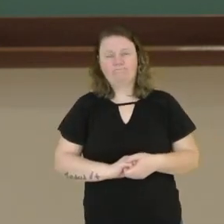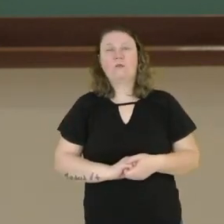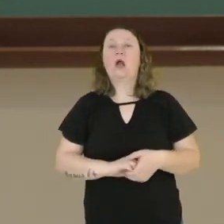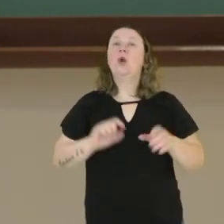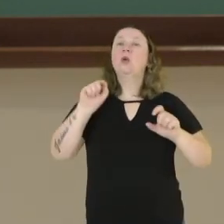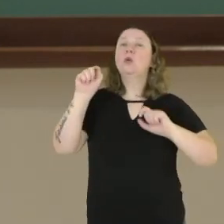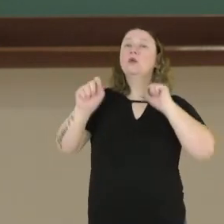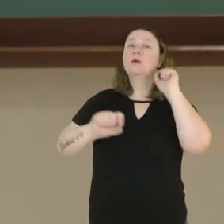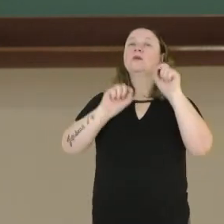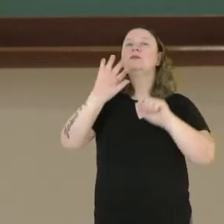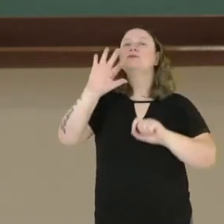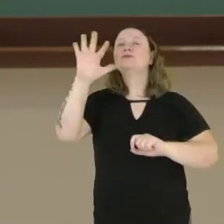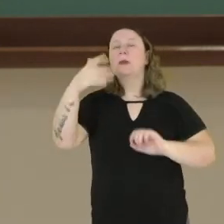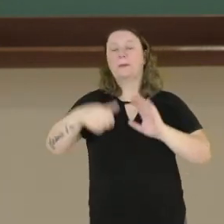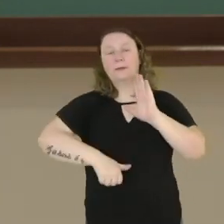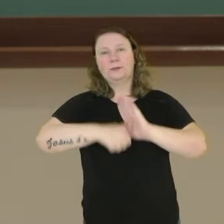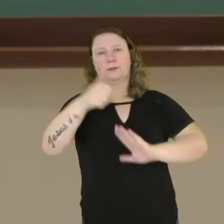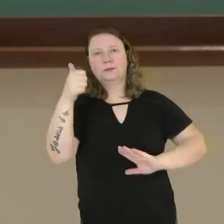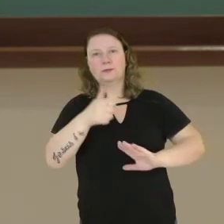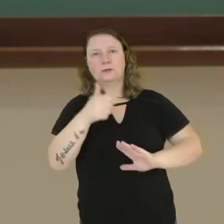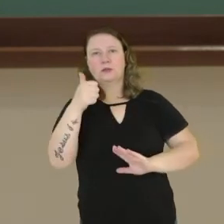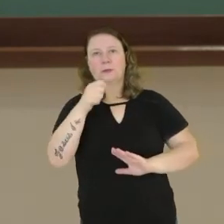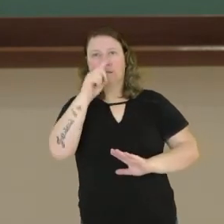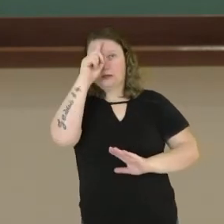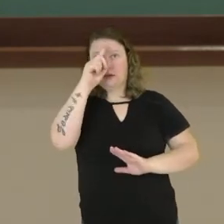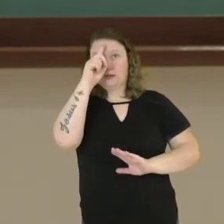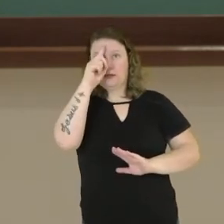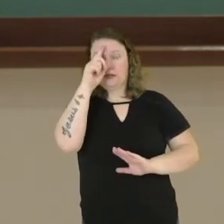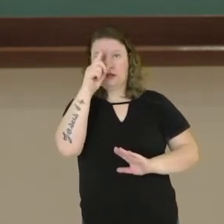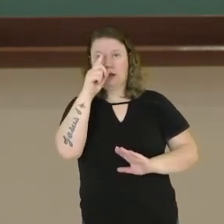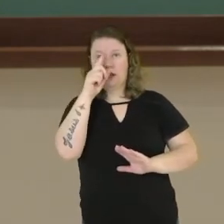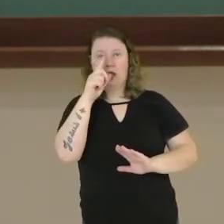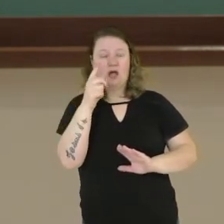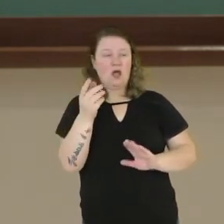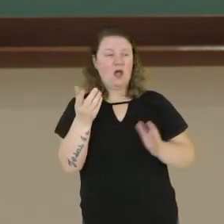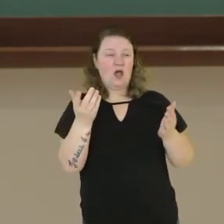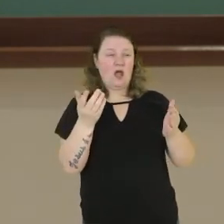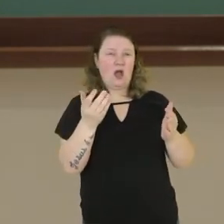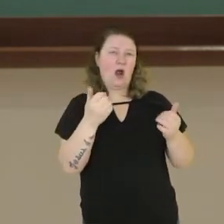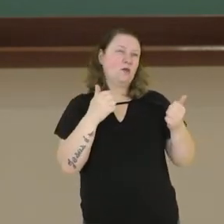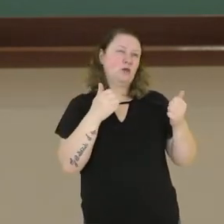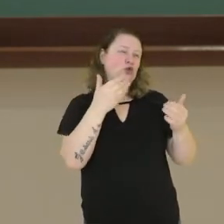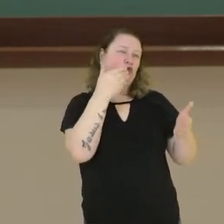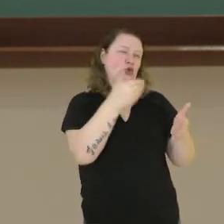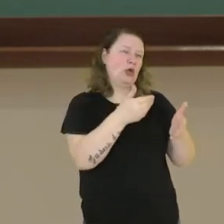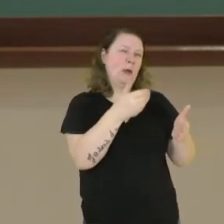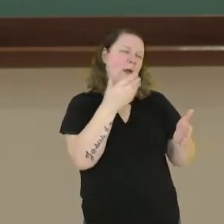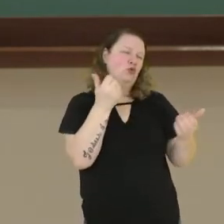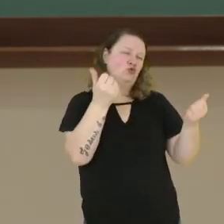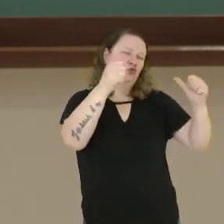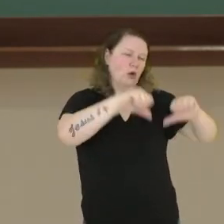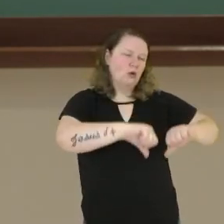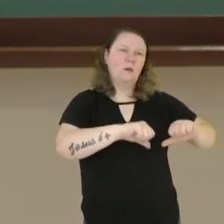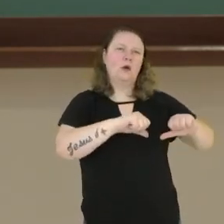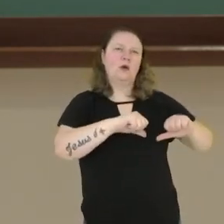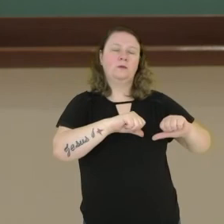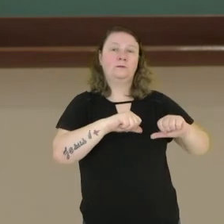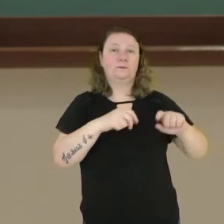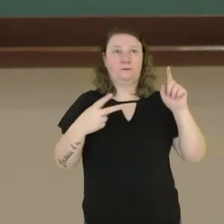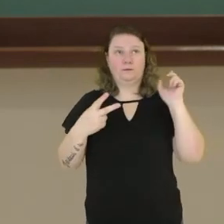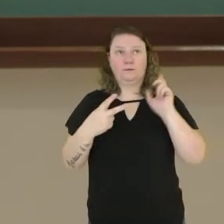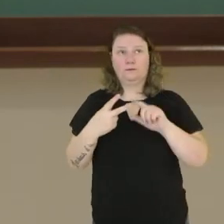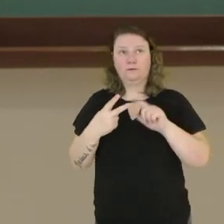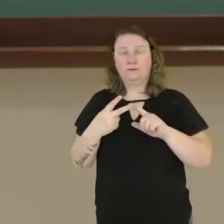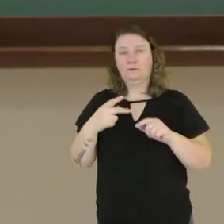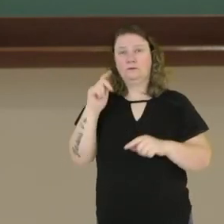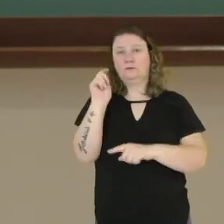que primeiro se procurou derrubar o presidente uruguaio Manuel Uribe em 1851, depois o